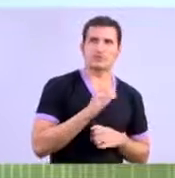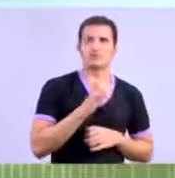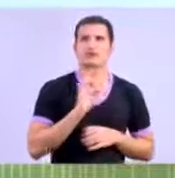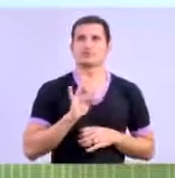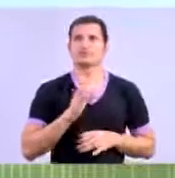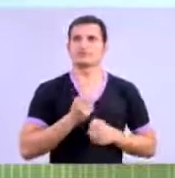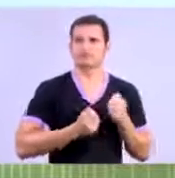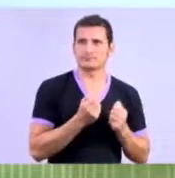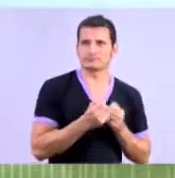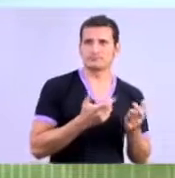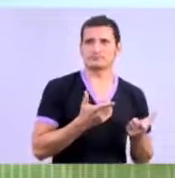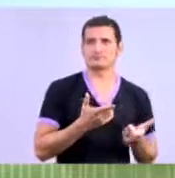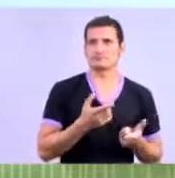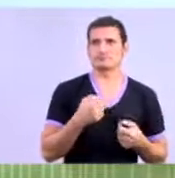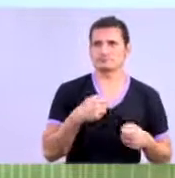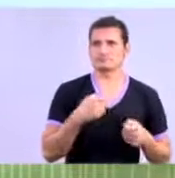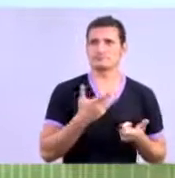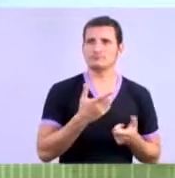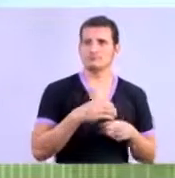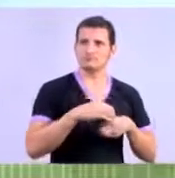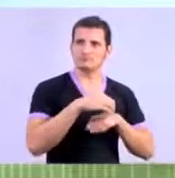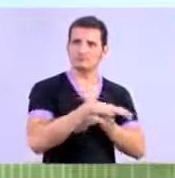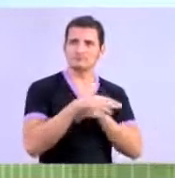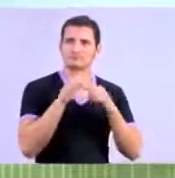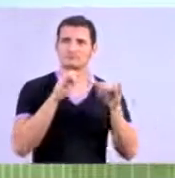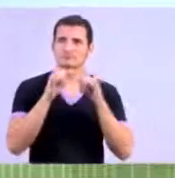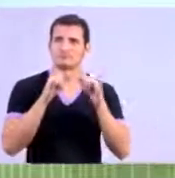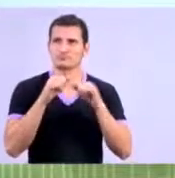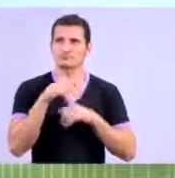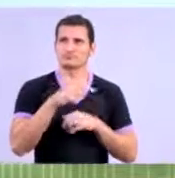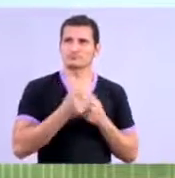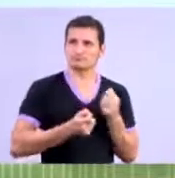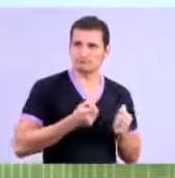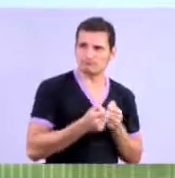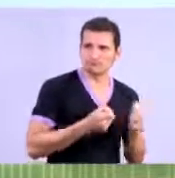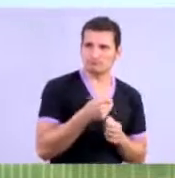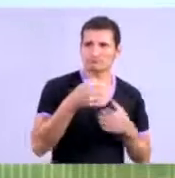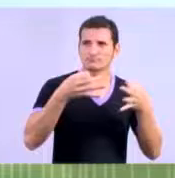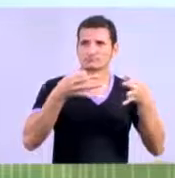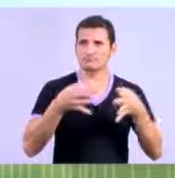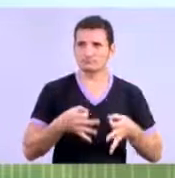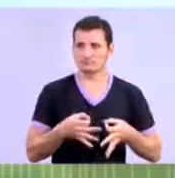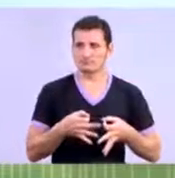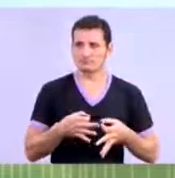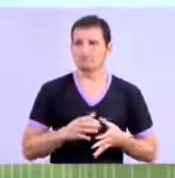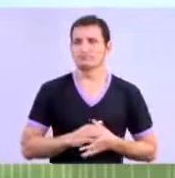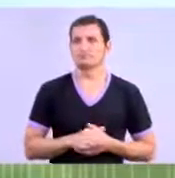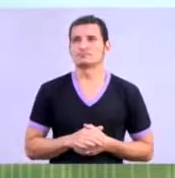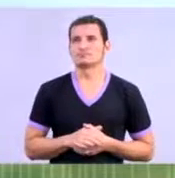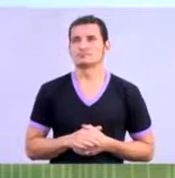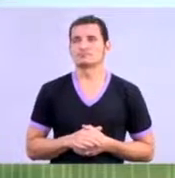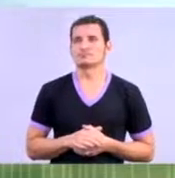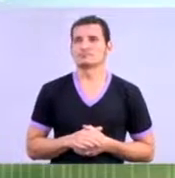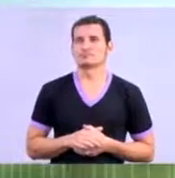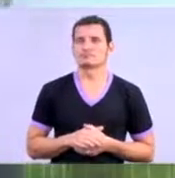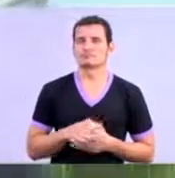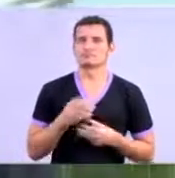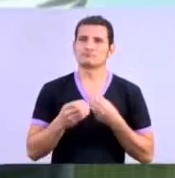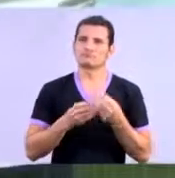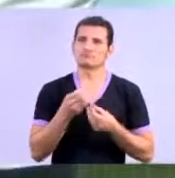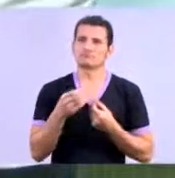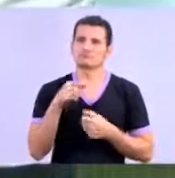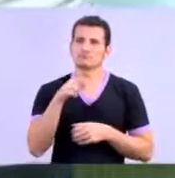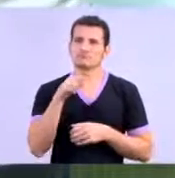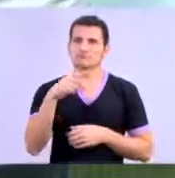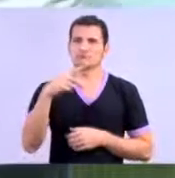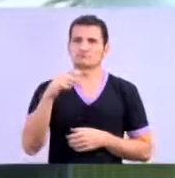ela vai correr aleatoriamente. Eu tenho que passar alguma informação para ela correr da maneira correta, né? Então, como é que eu passaria esses